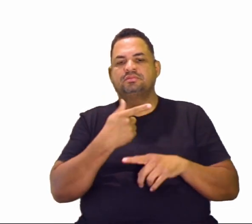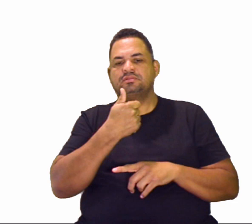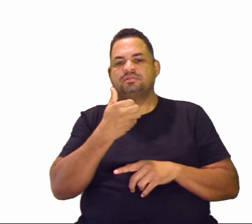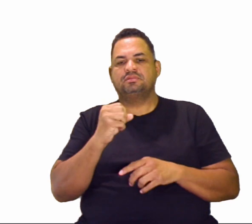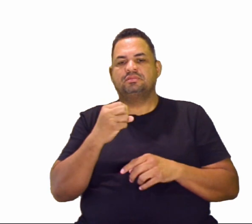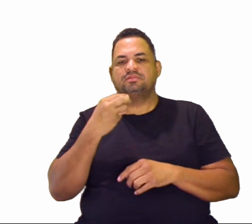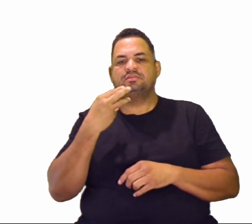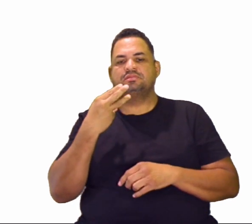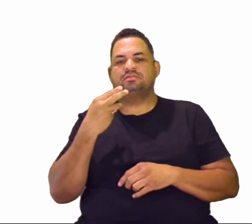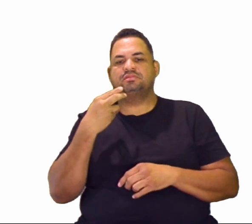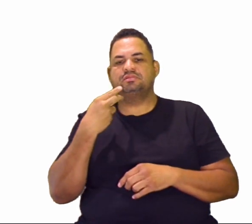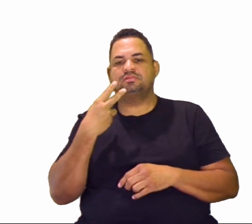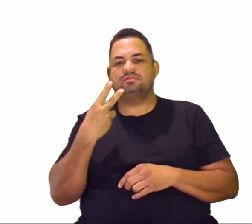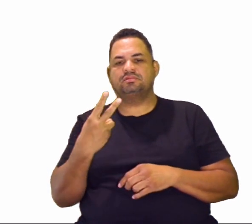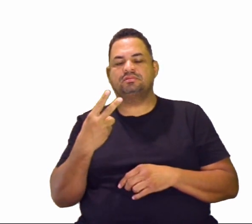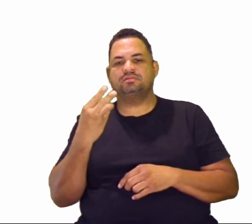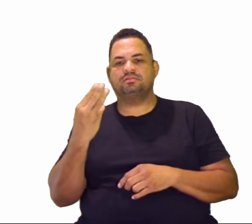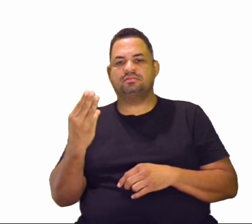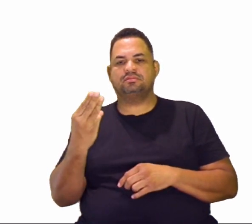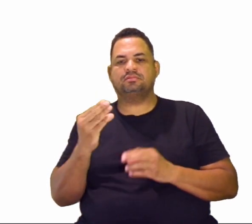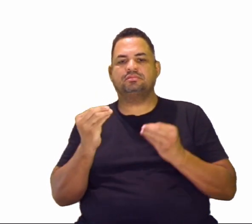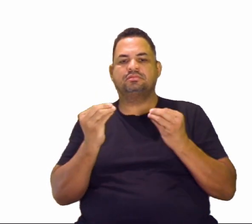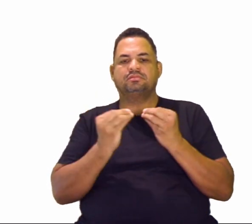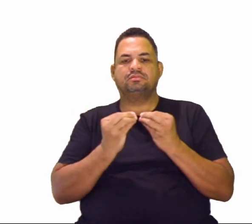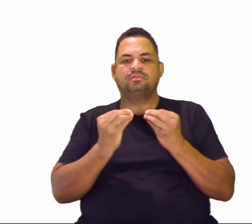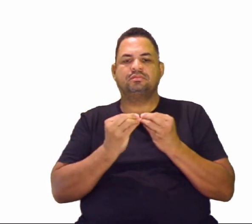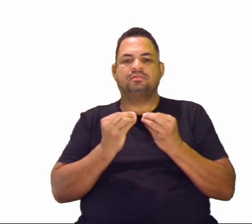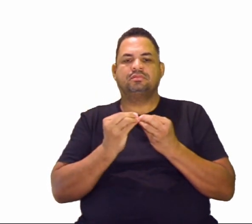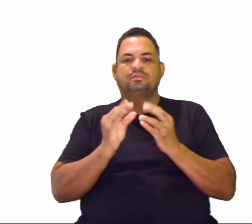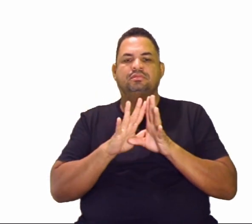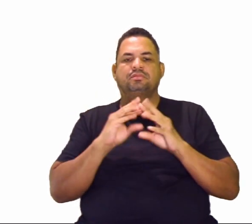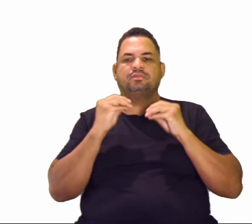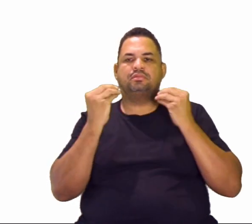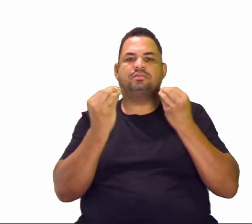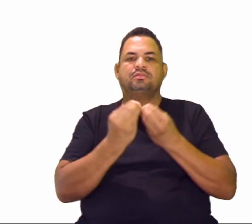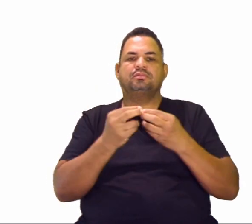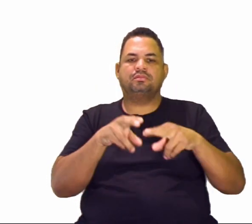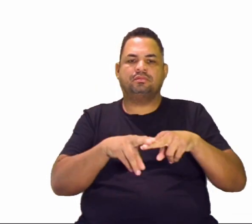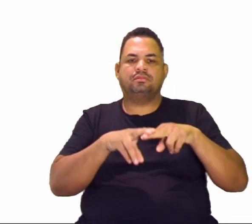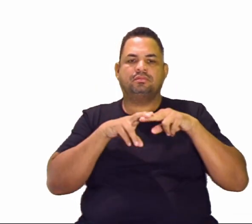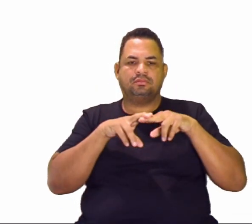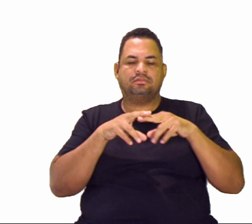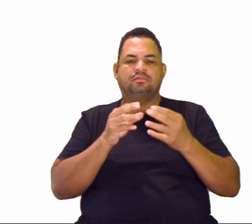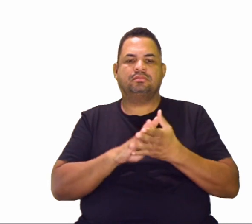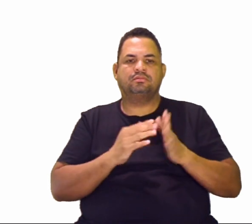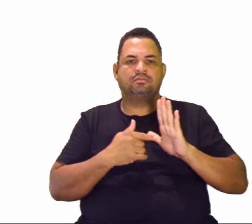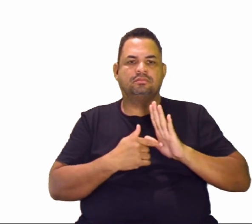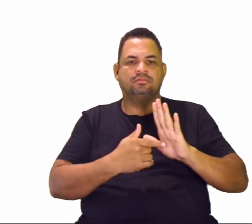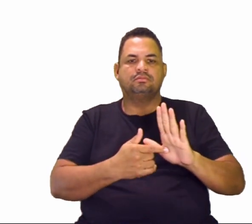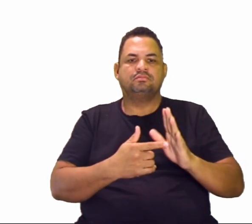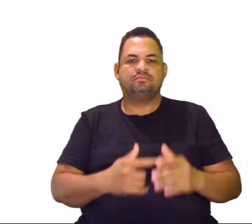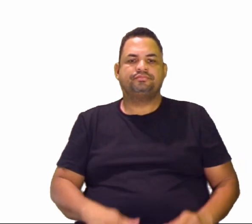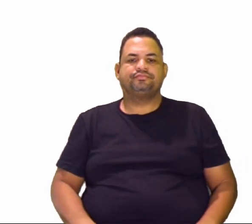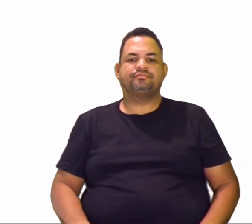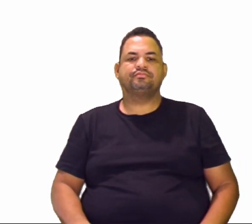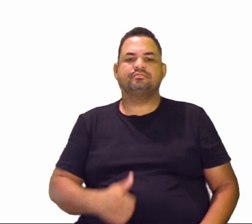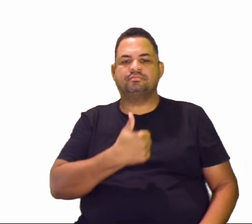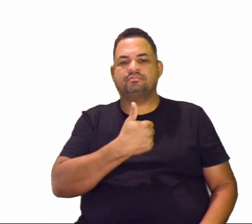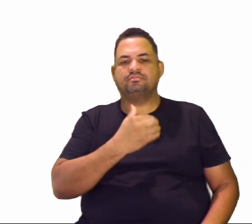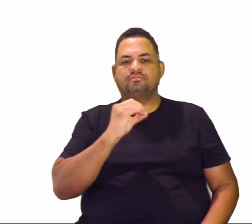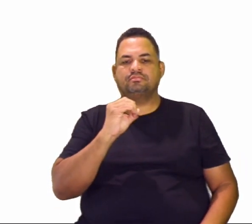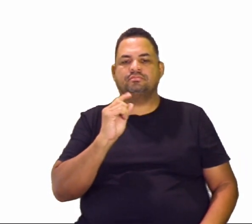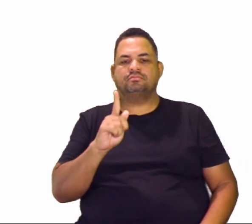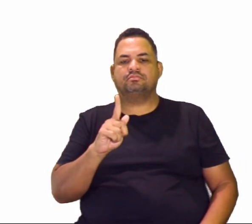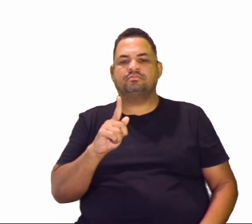23 espécies ou moléculas dessa substância. Por isso, nós expressamos